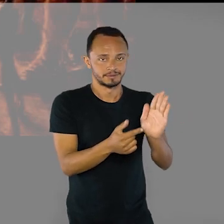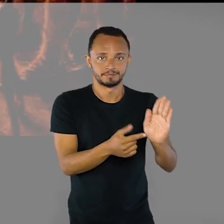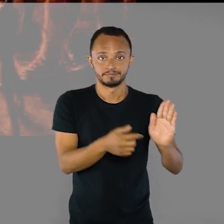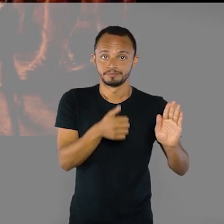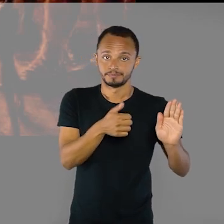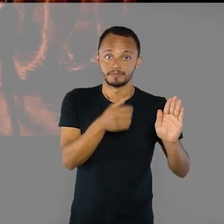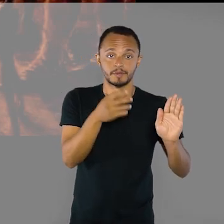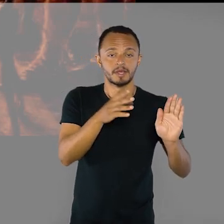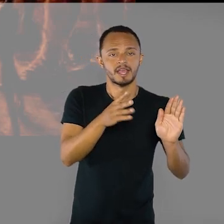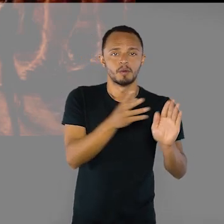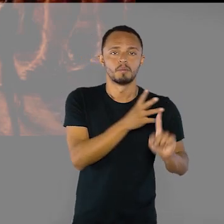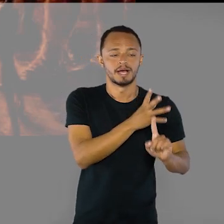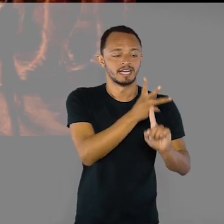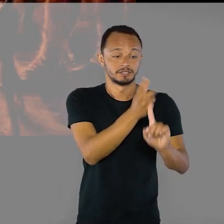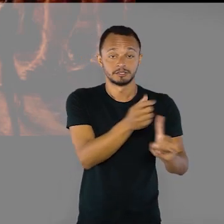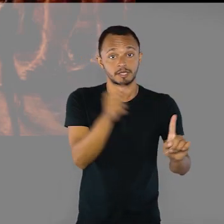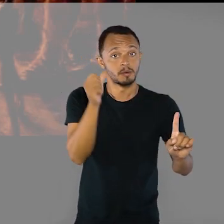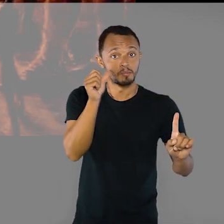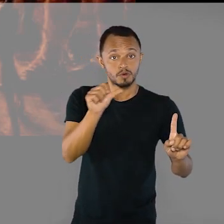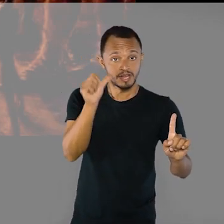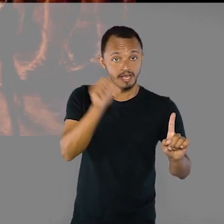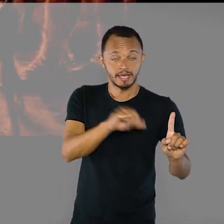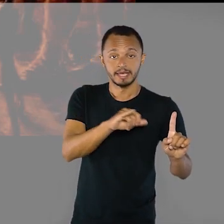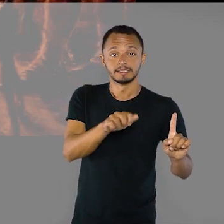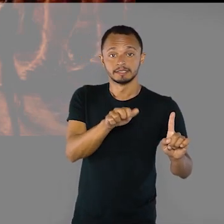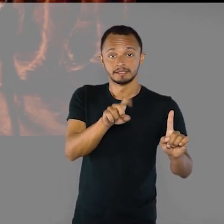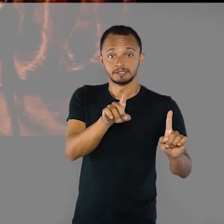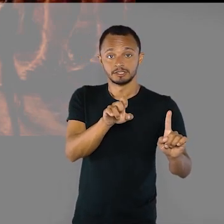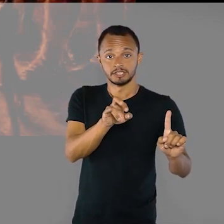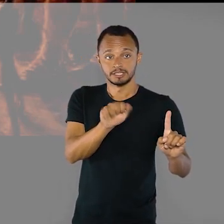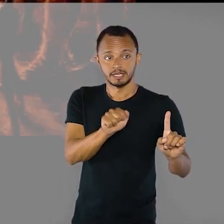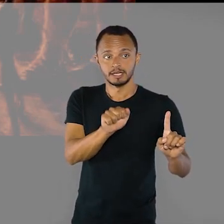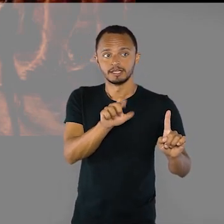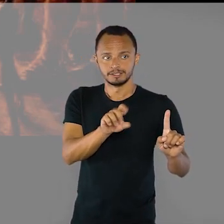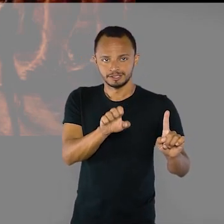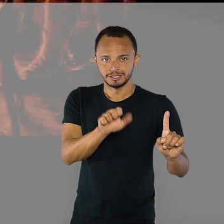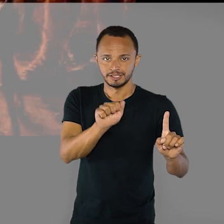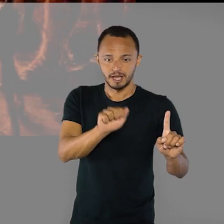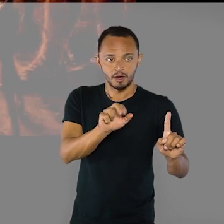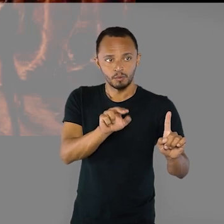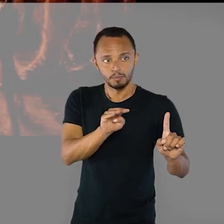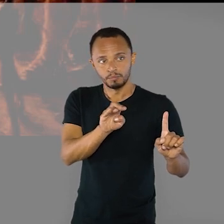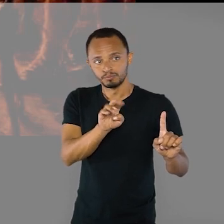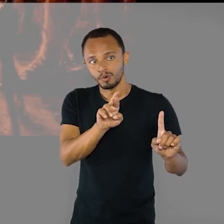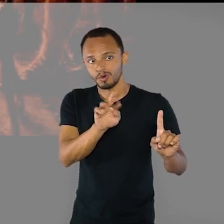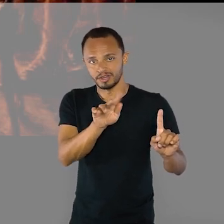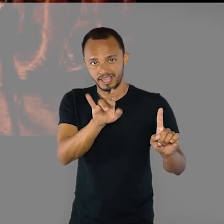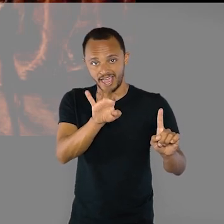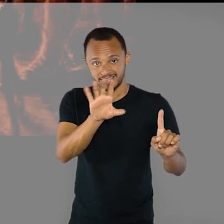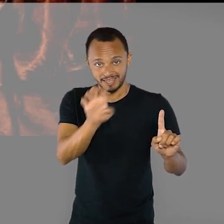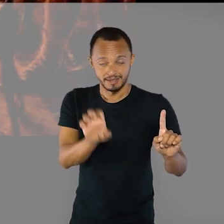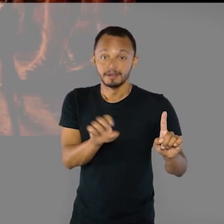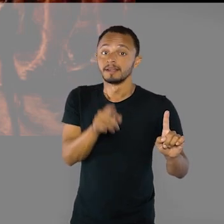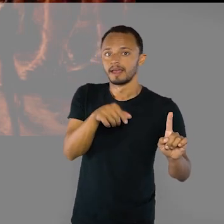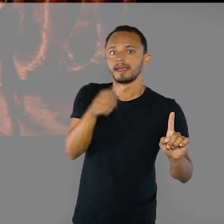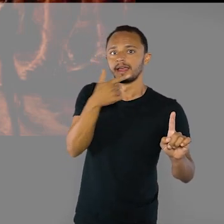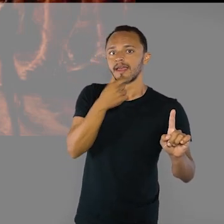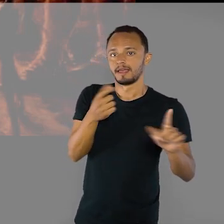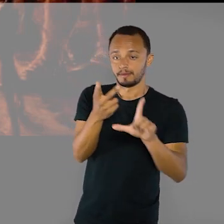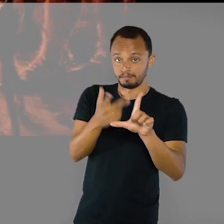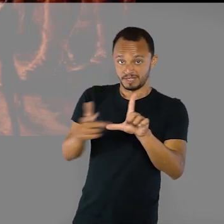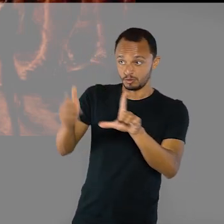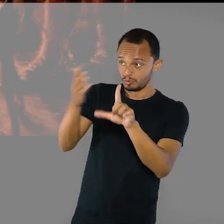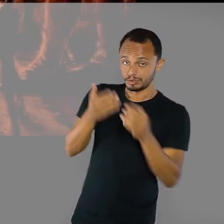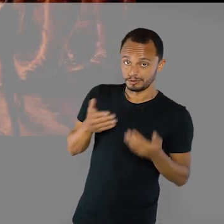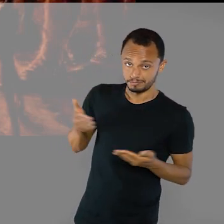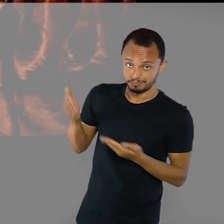feita por uma artista, agora mulher, chamada Georgina de Albuquerque, né? Notem que a Lili, desde o começo, estava falando de artistas homens, François René Moreau,